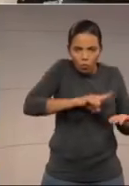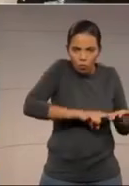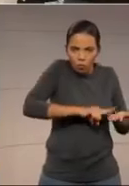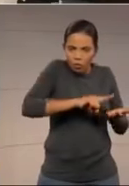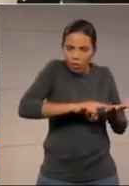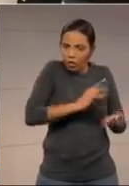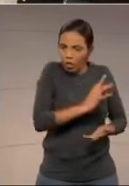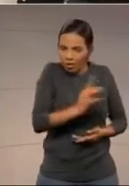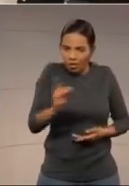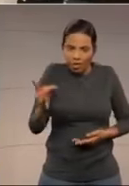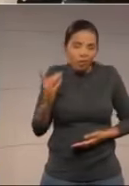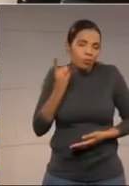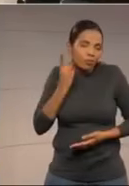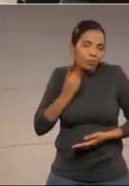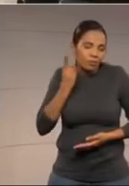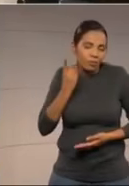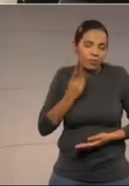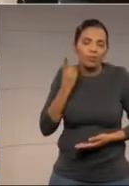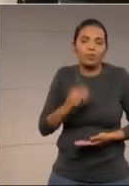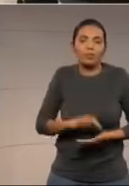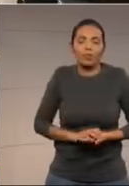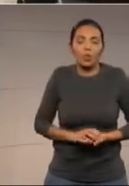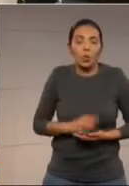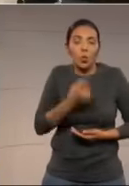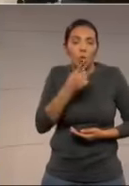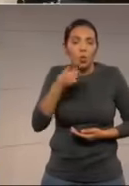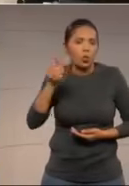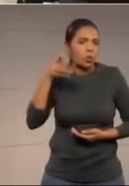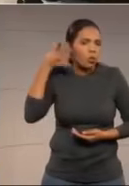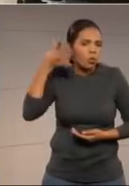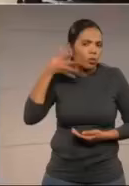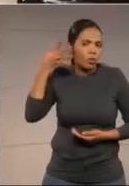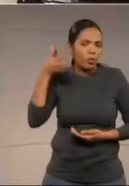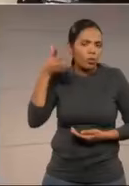Senhores deputados, último orador inscrito, deputado